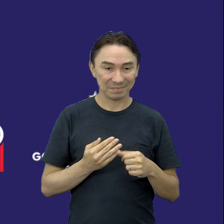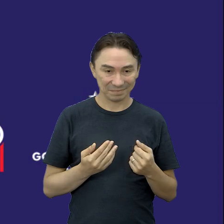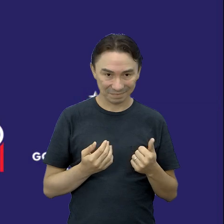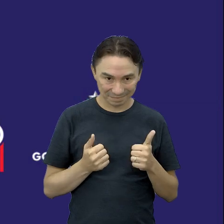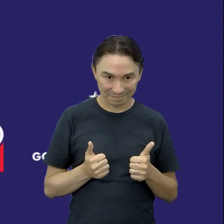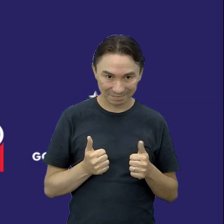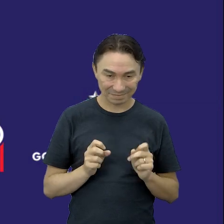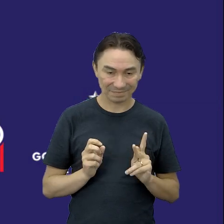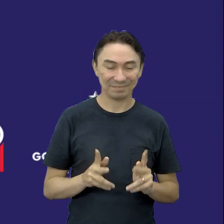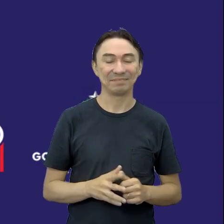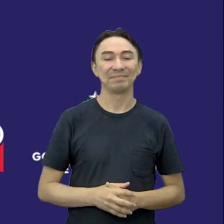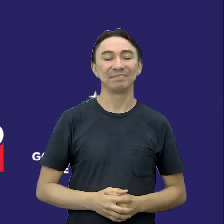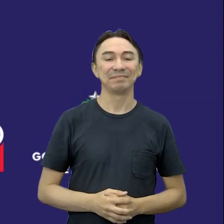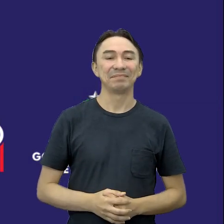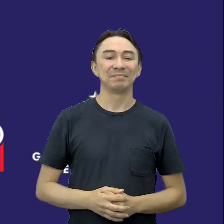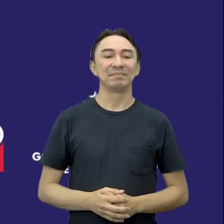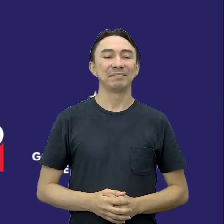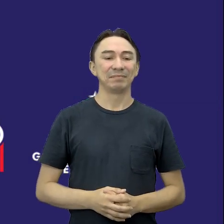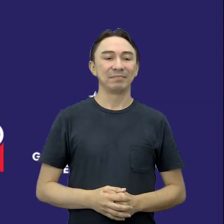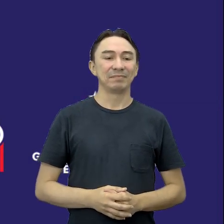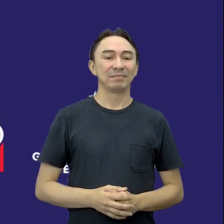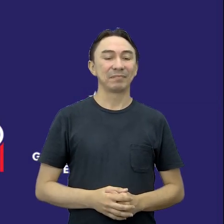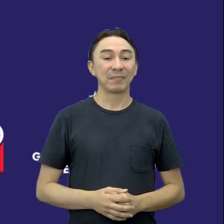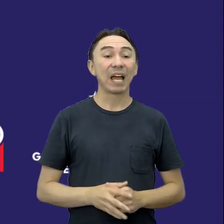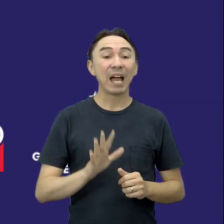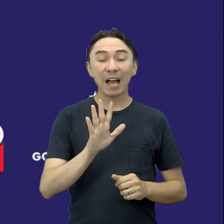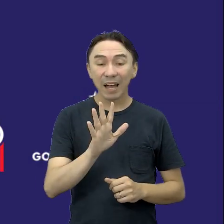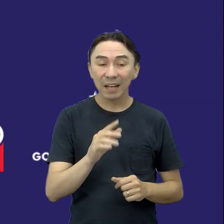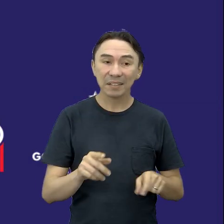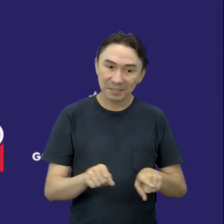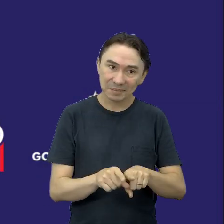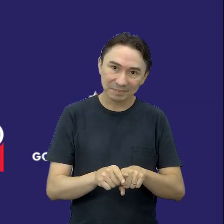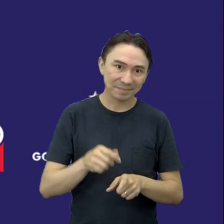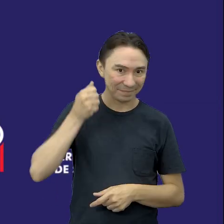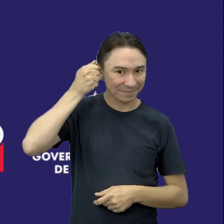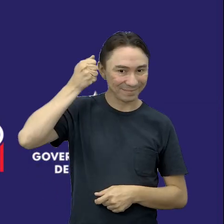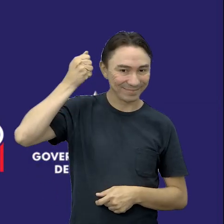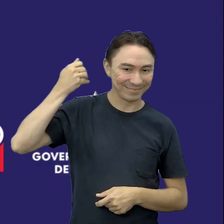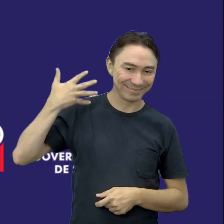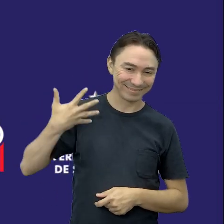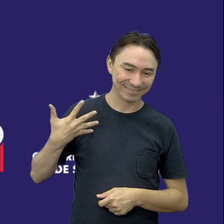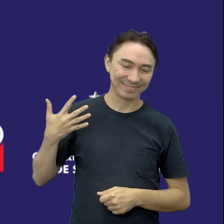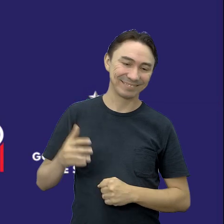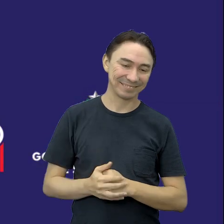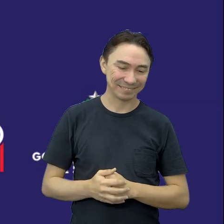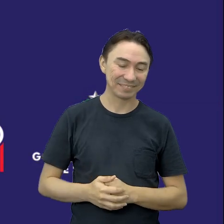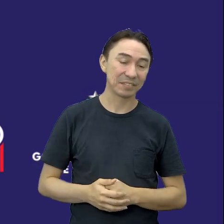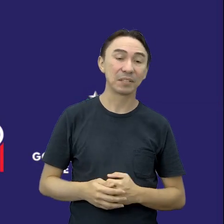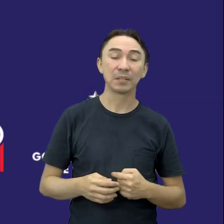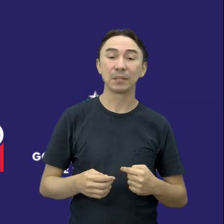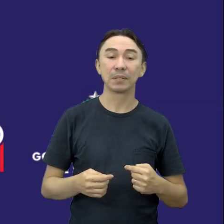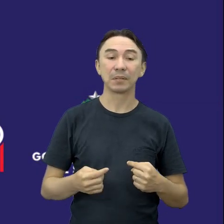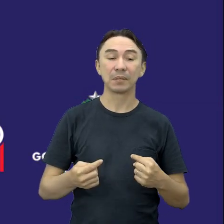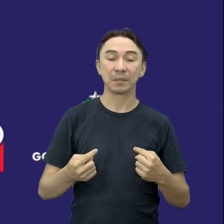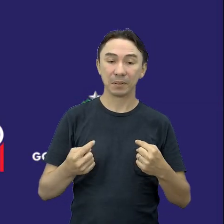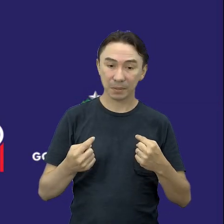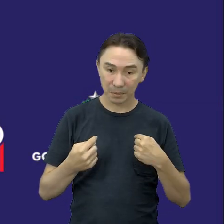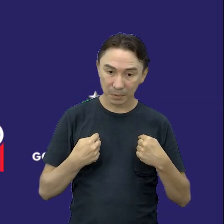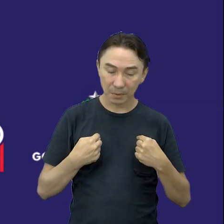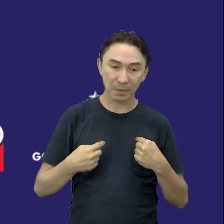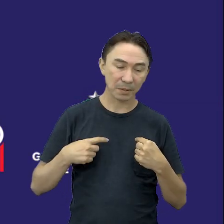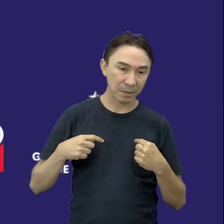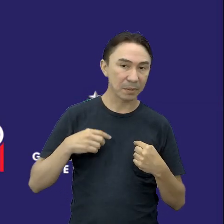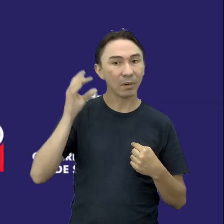bom? Vou fazer minha autodescrição, pessoal. Eu tenho cabelo curtinho,